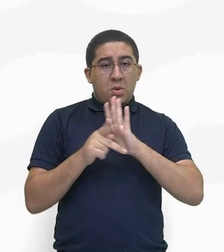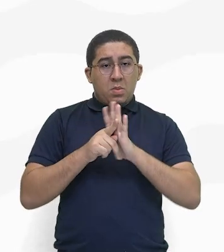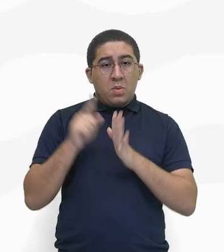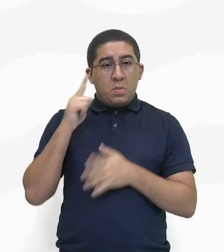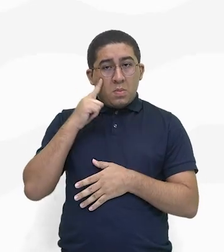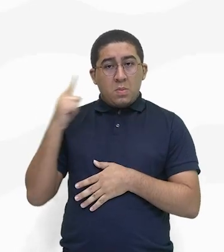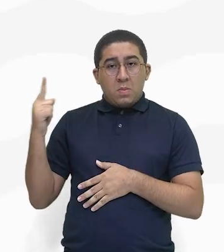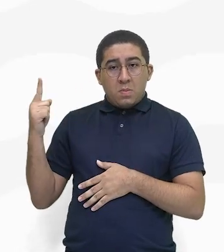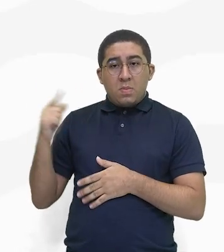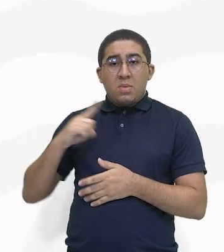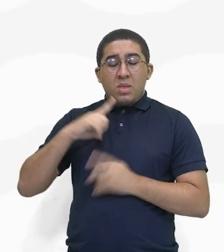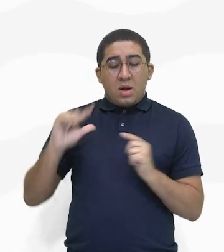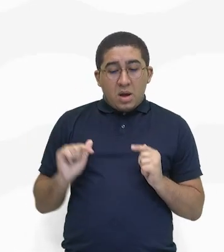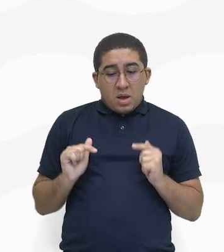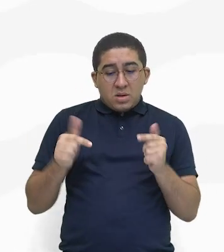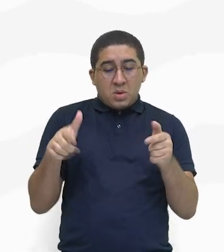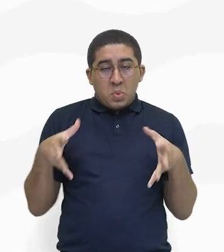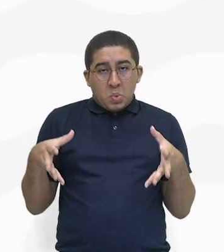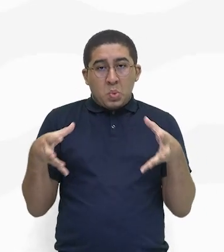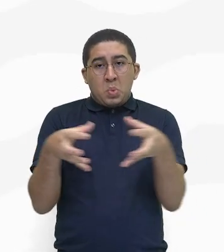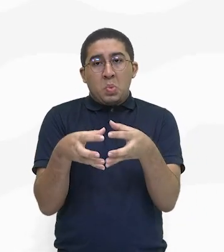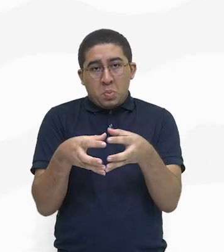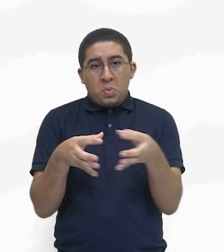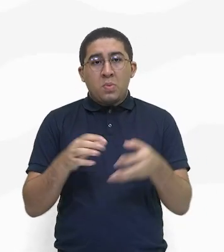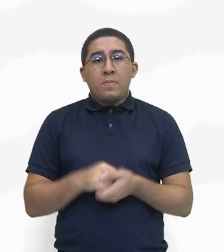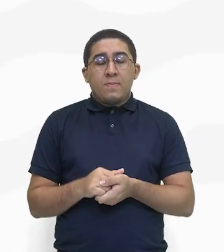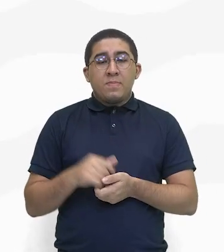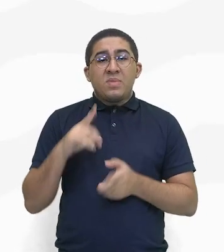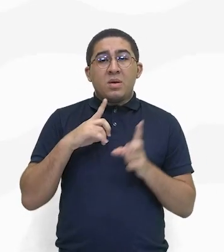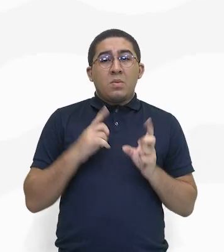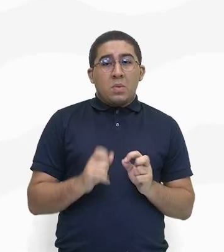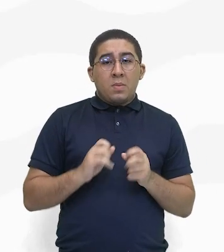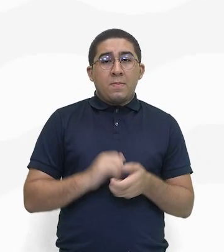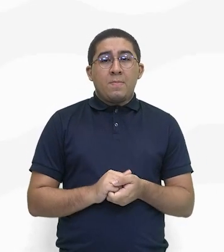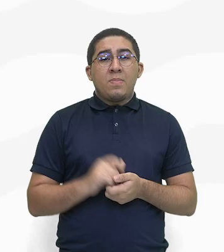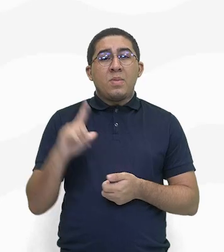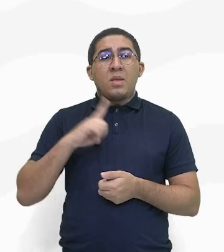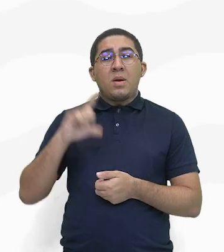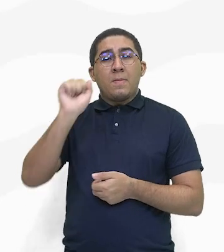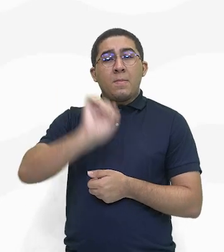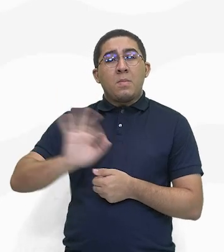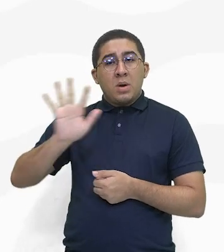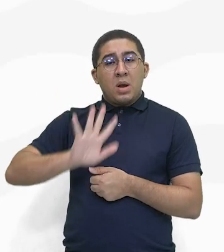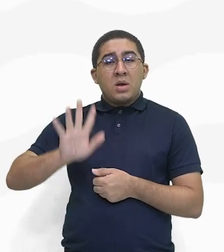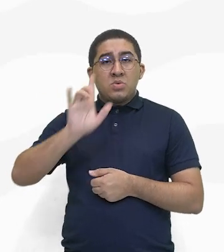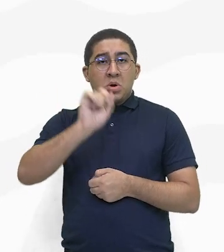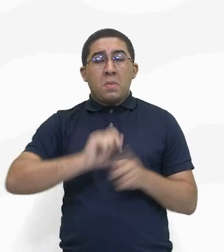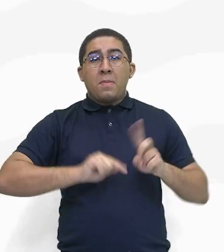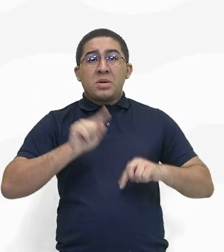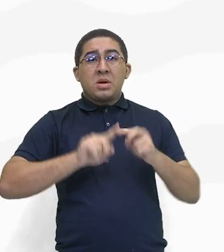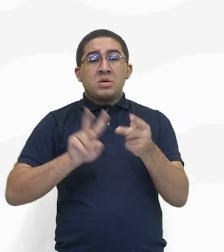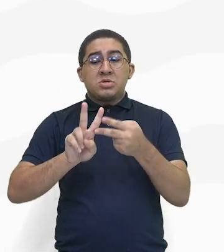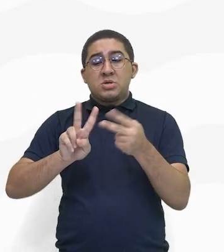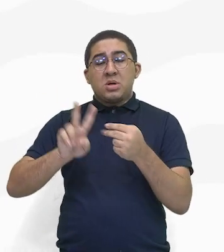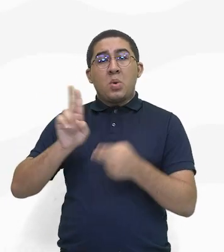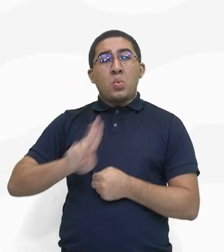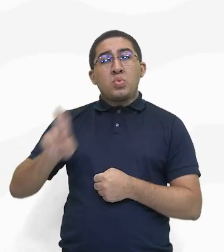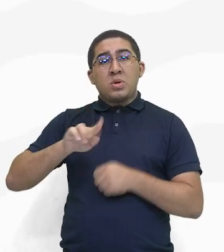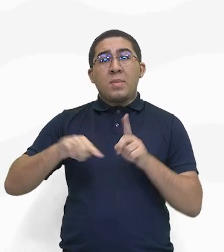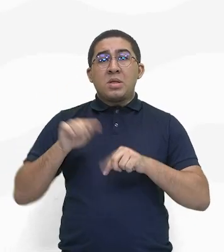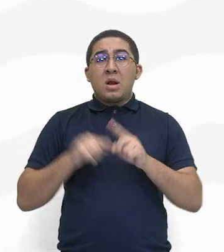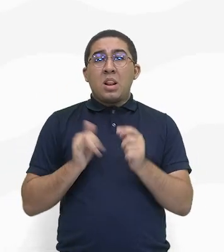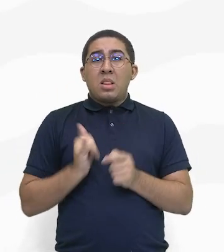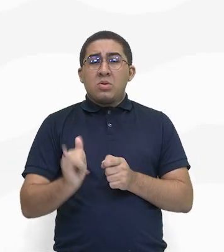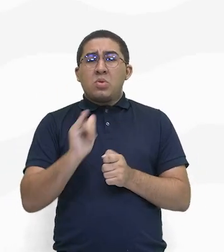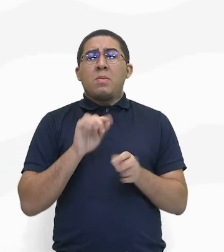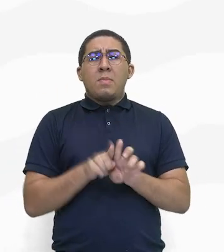daí dentro dessa militância, que existem imagens de indígenas com aparelhos eletrônicos que geram discussão e polêmica. Era uma coisa